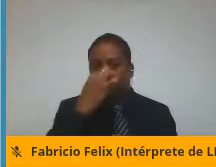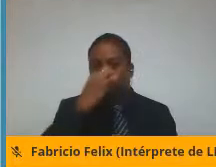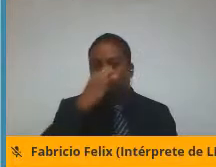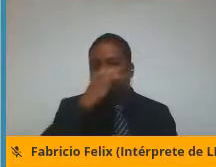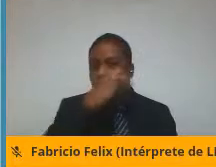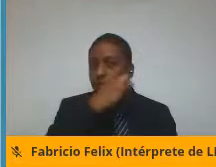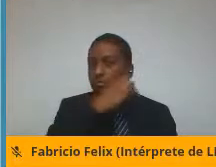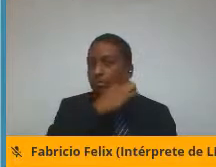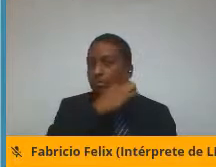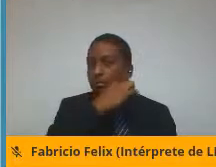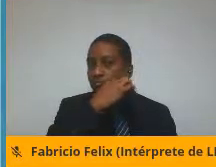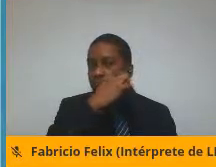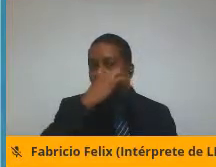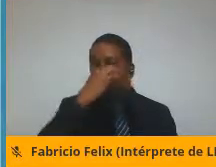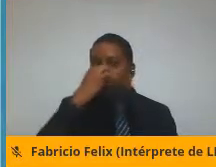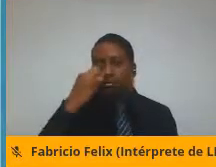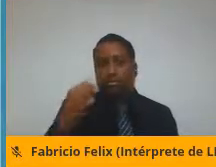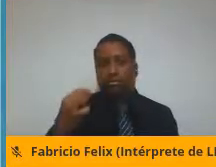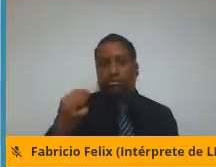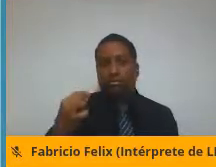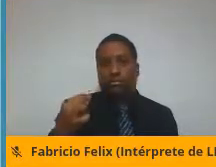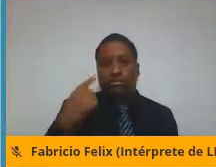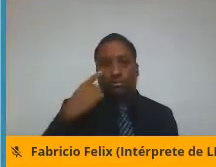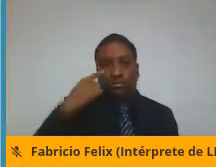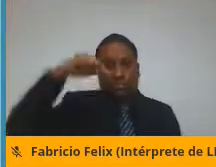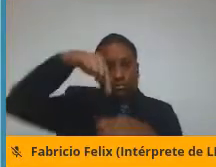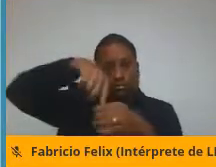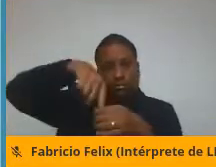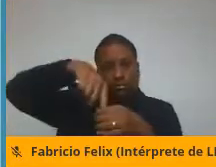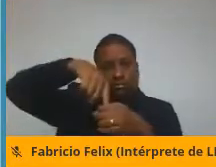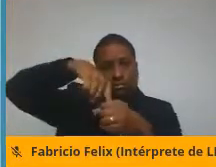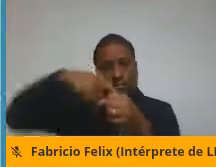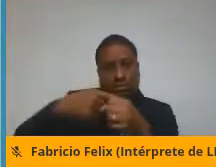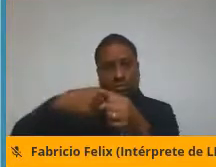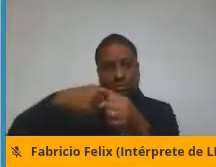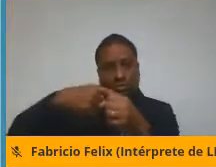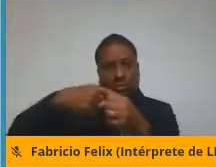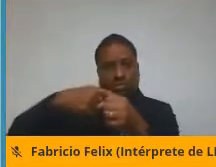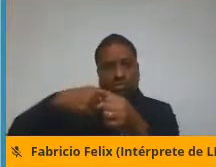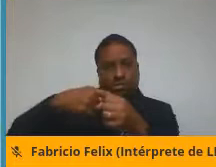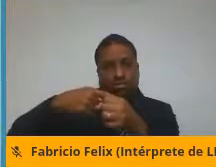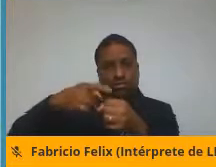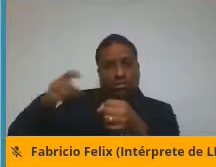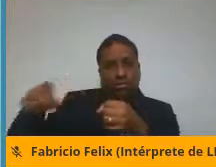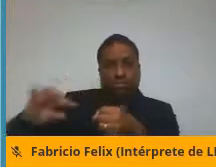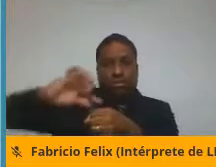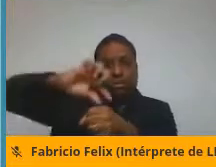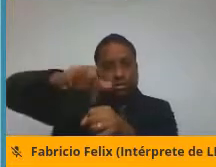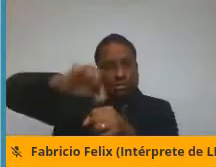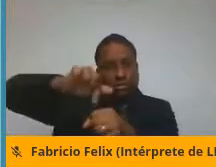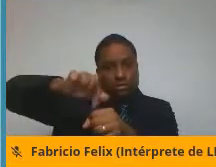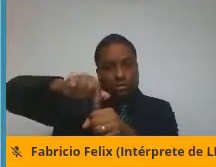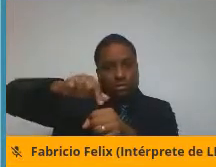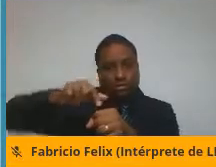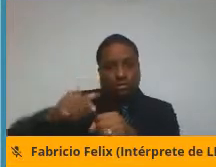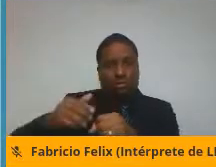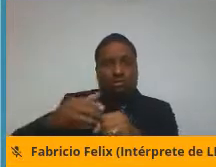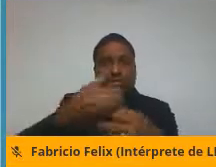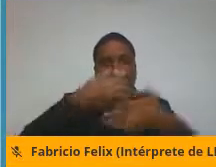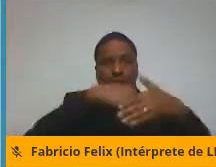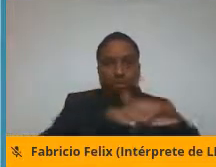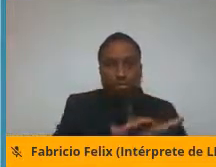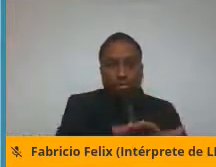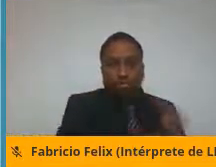da orofaringe, ele é colocado no tubinho, né? Como a gente colocou para vocês. E aí, ele é encaminhado para o setor de